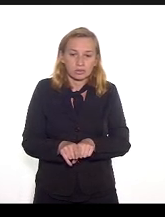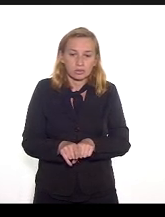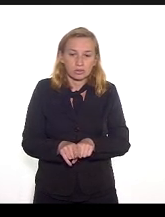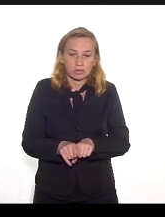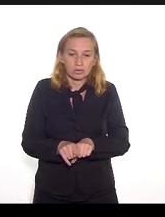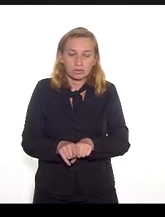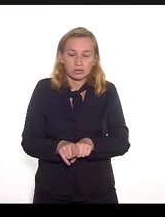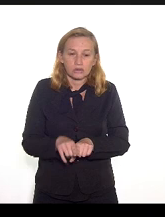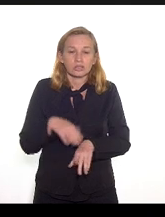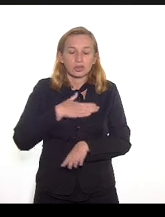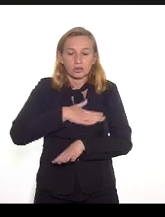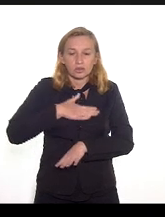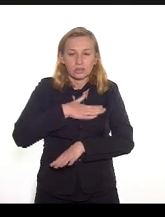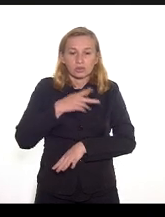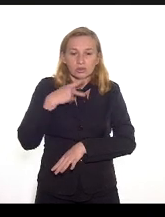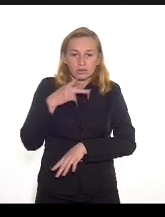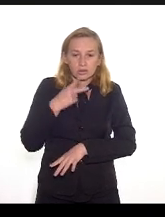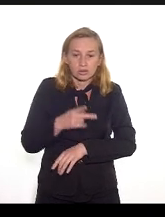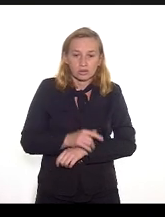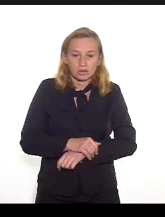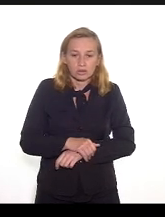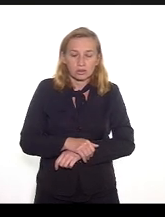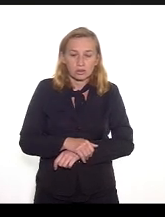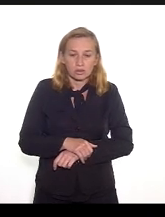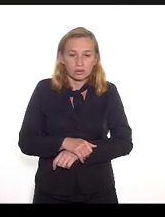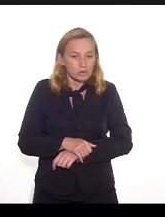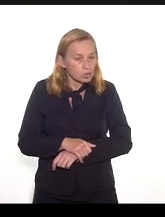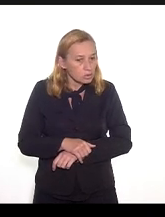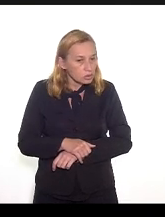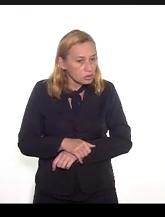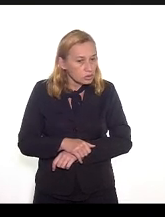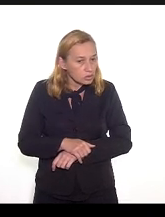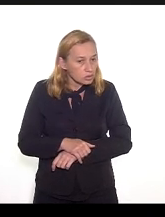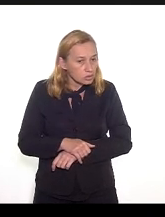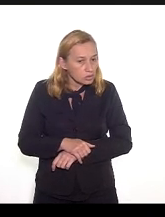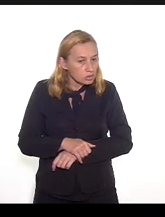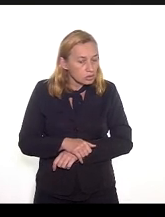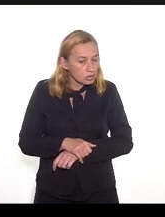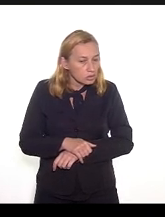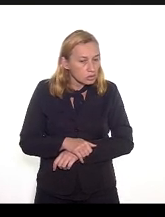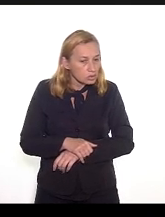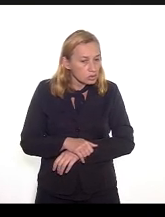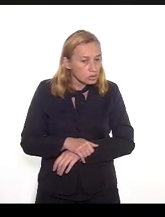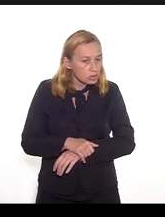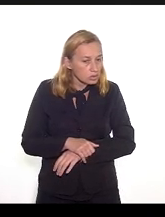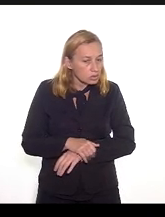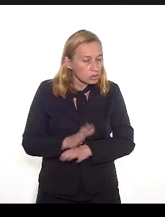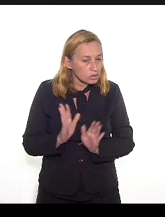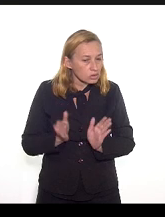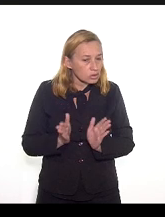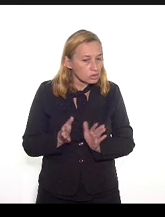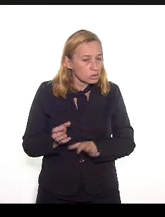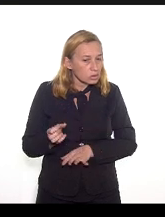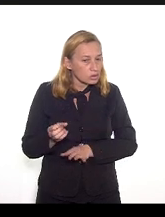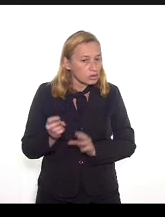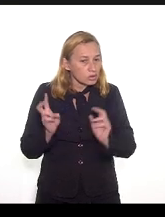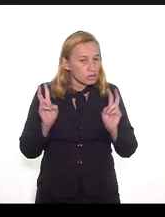nós gostaríamos de colocar que, inclusive, vai ser a tônica dessa edição, né, que visa